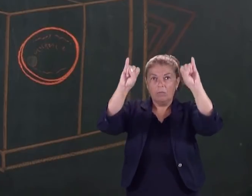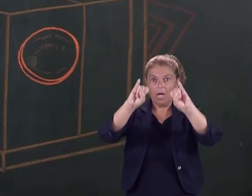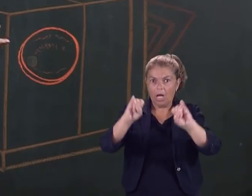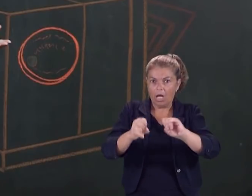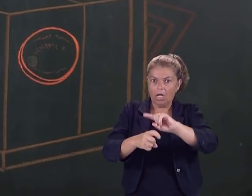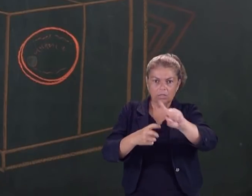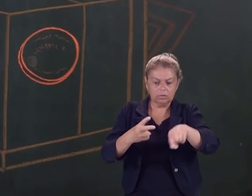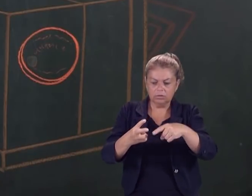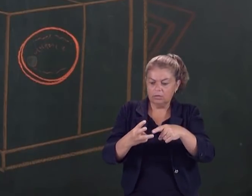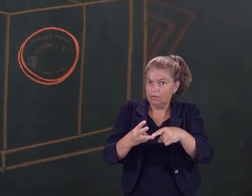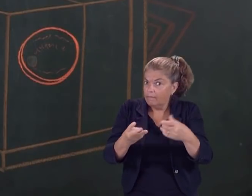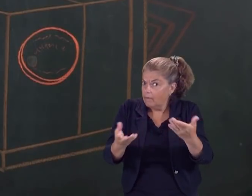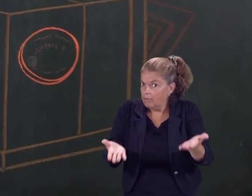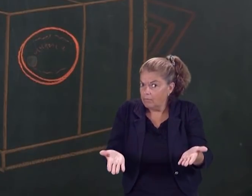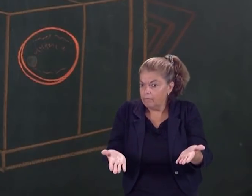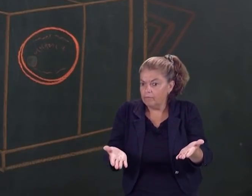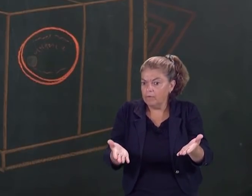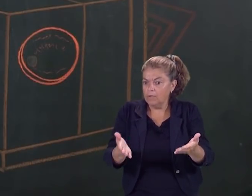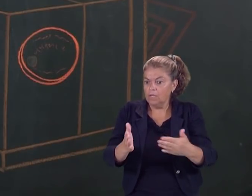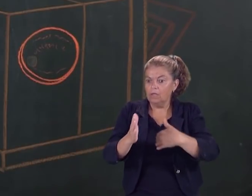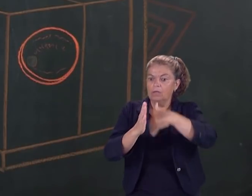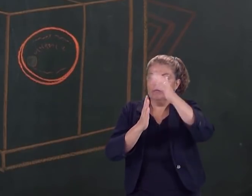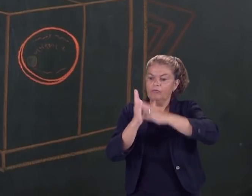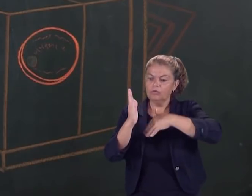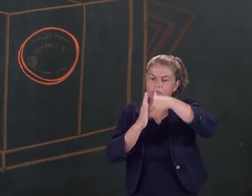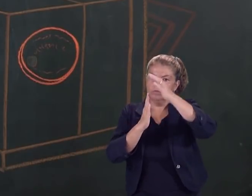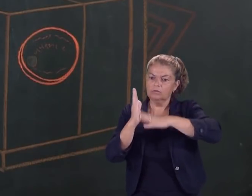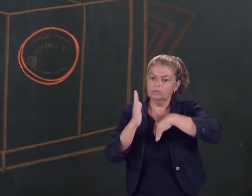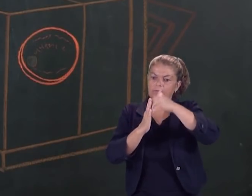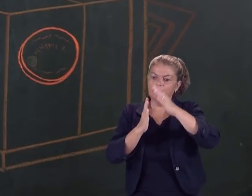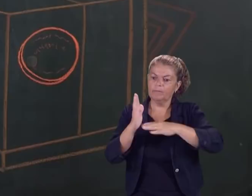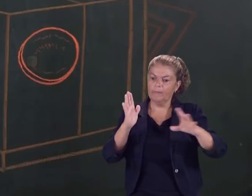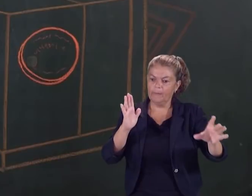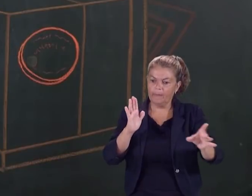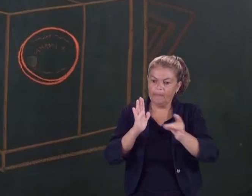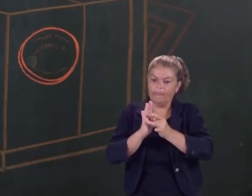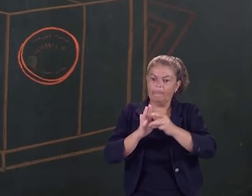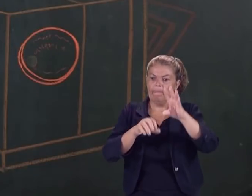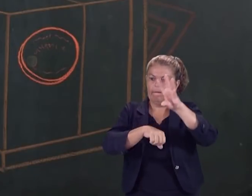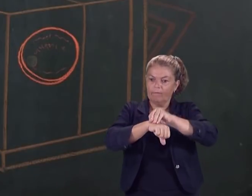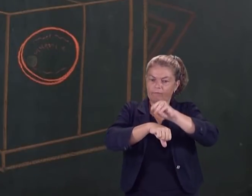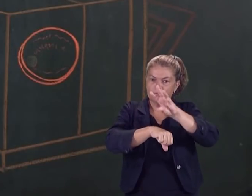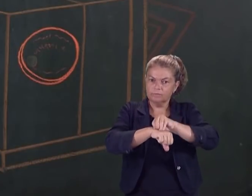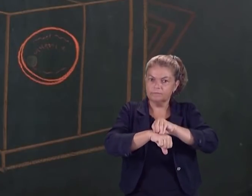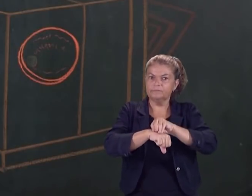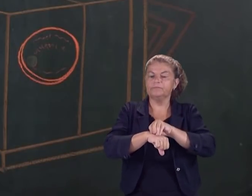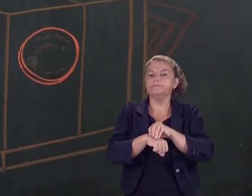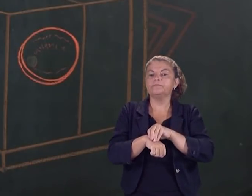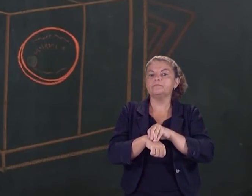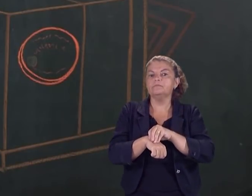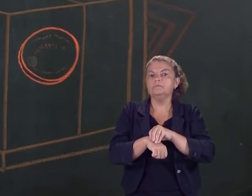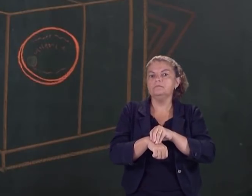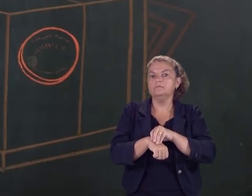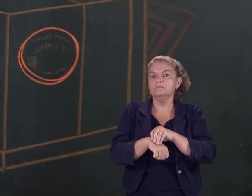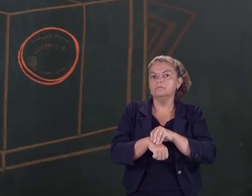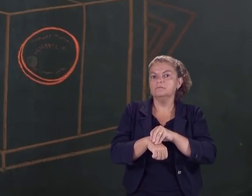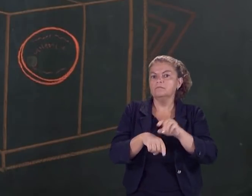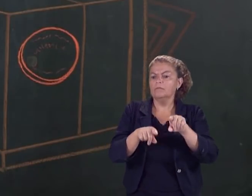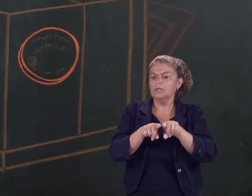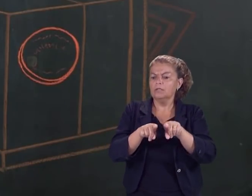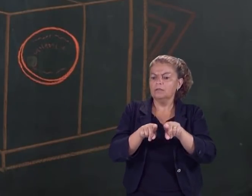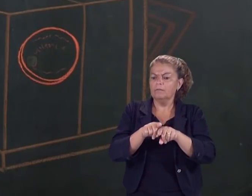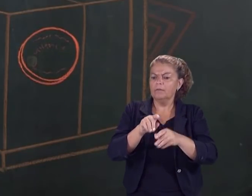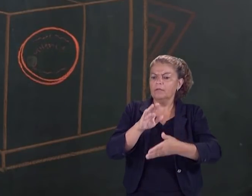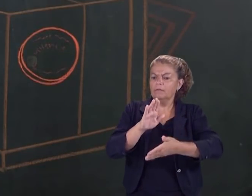enfim, e ele trouxe isso para a fotografia. Então, além dele ser fotojornalista, ele trabalha com a expressão. Ele passeou por